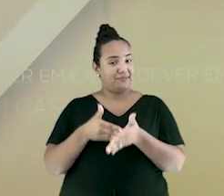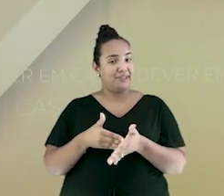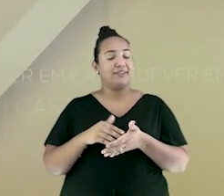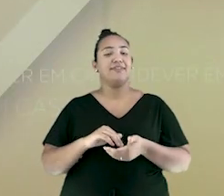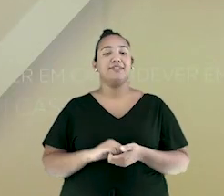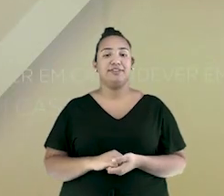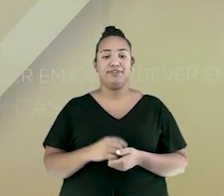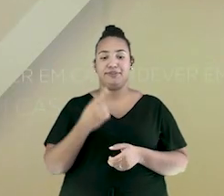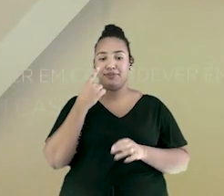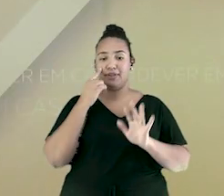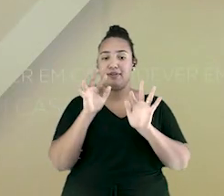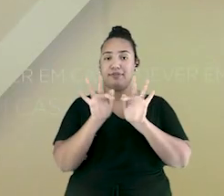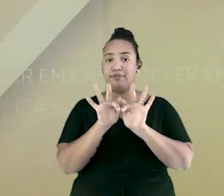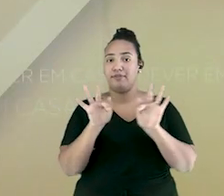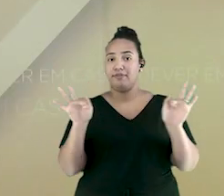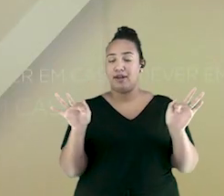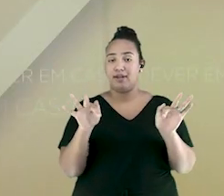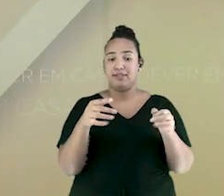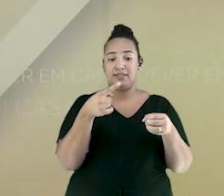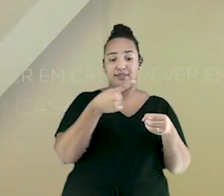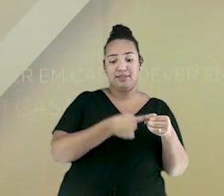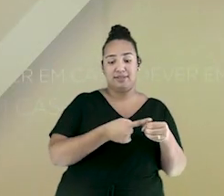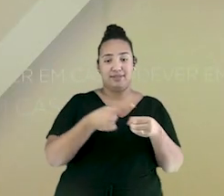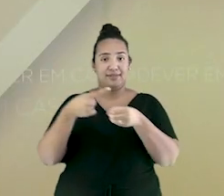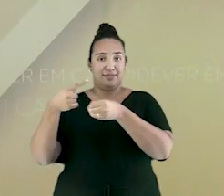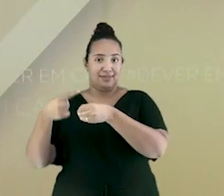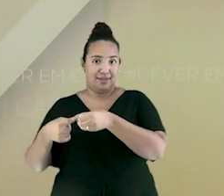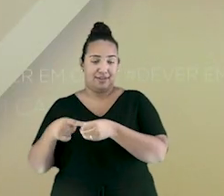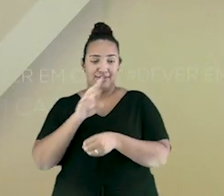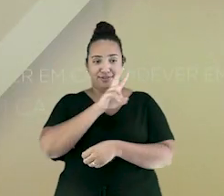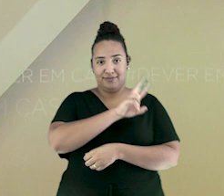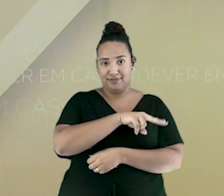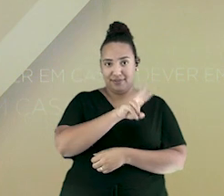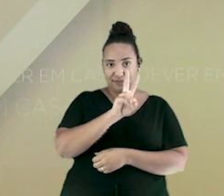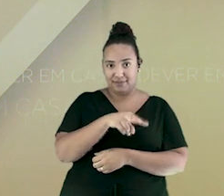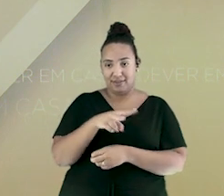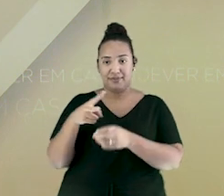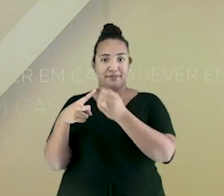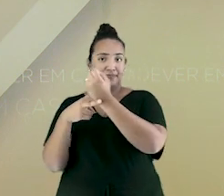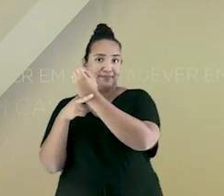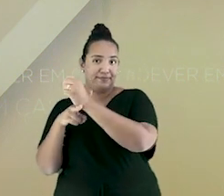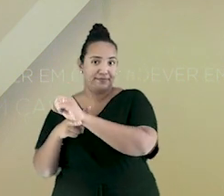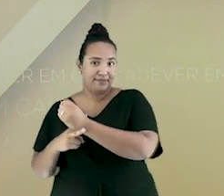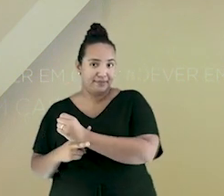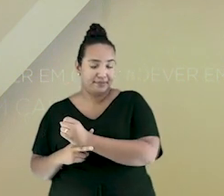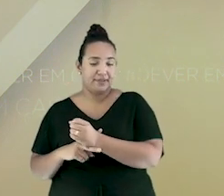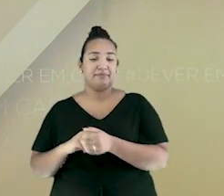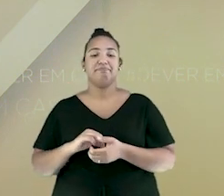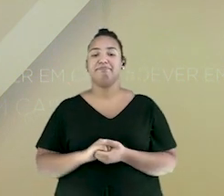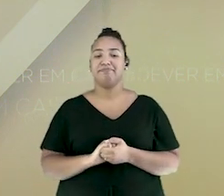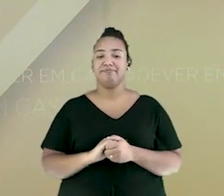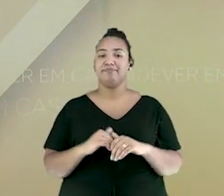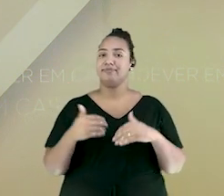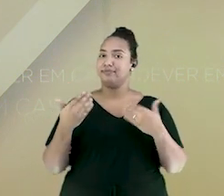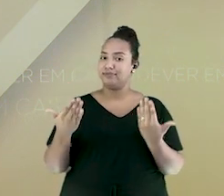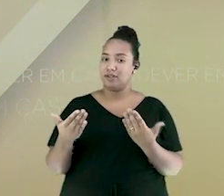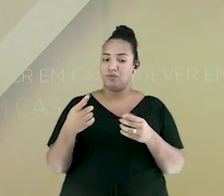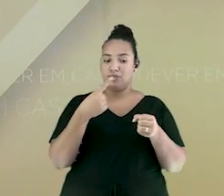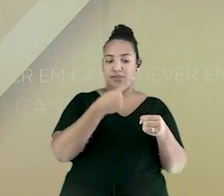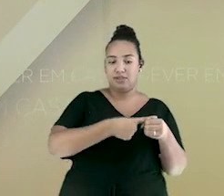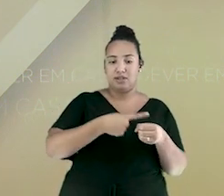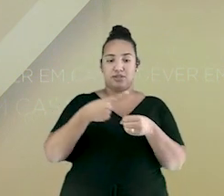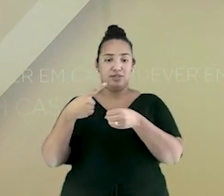Limite, né? Primeiro que na frase falou sobre 2 municípios, Vila Velha e Guarapari.